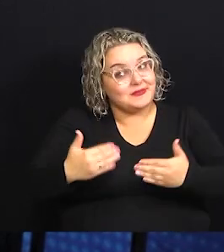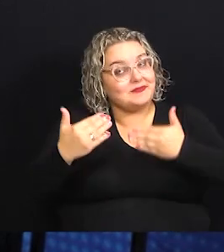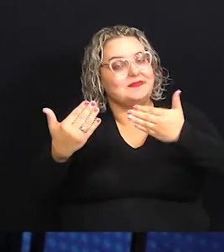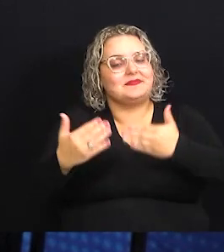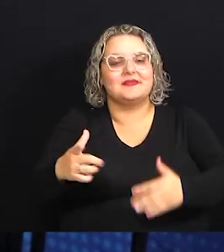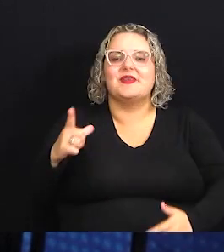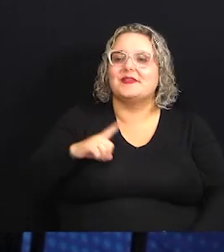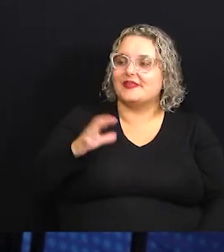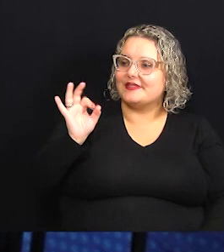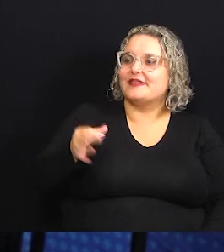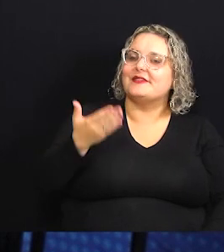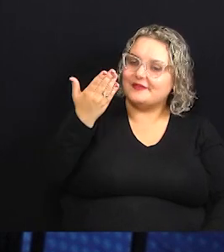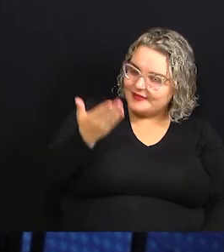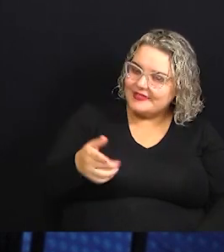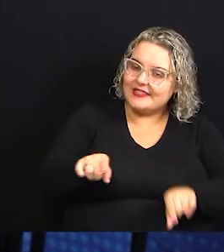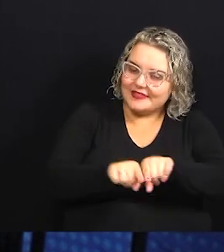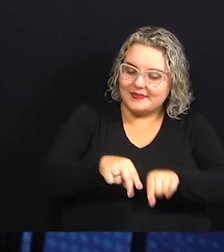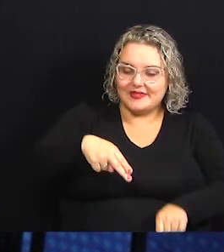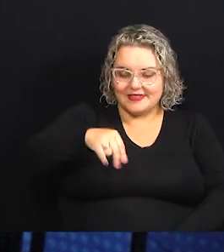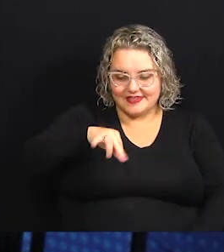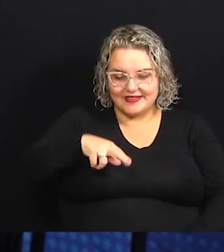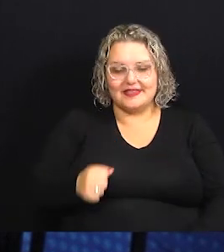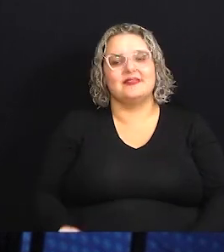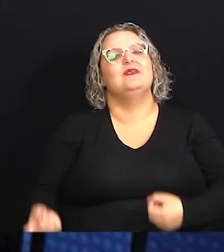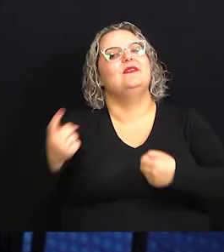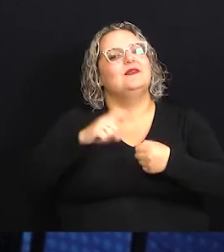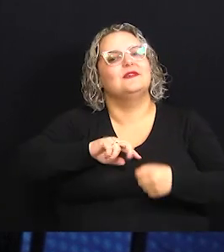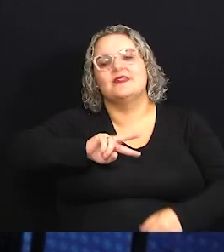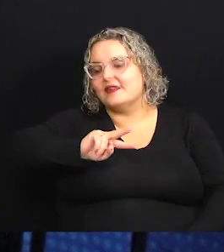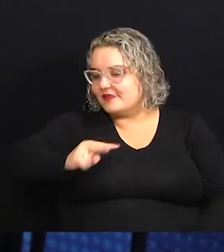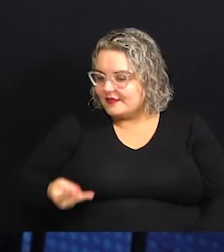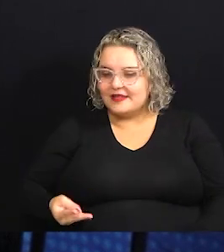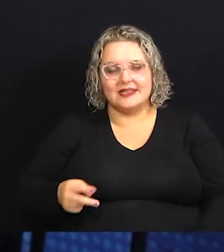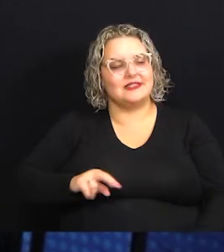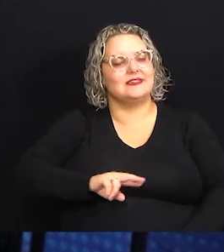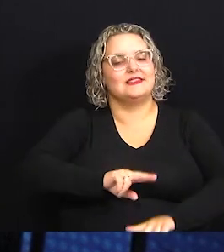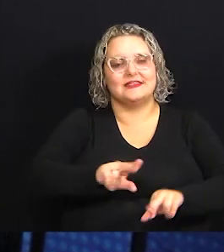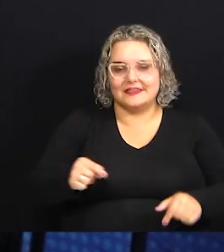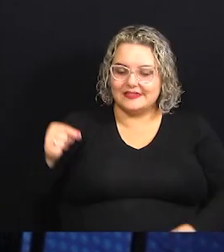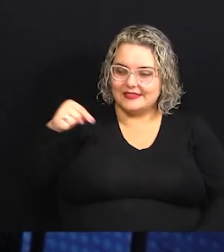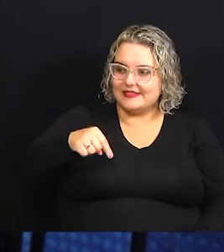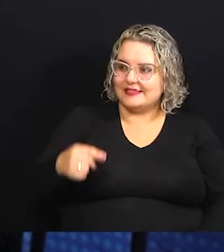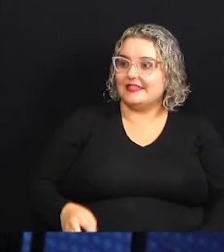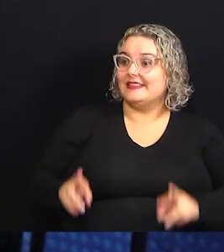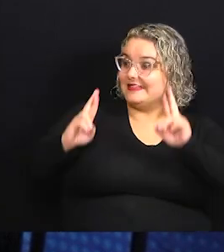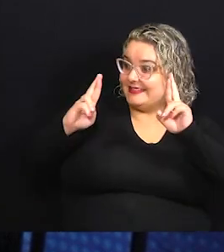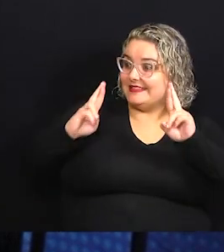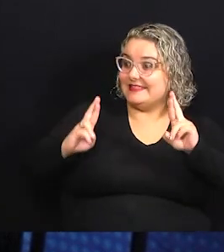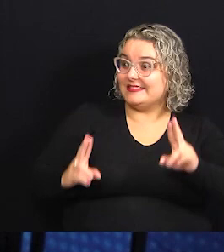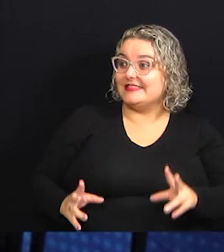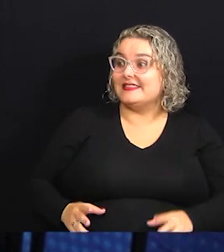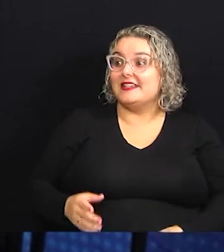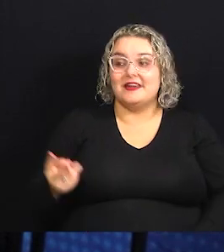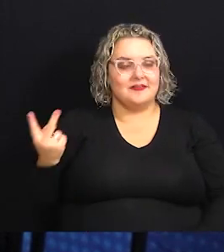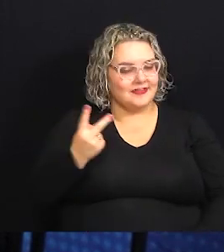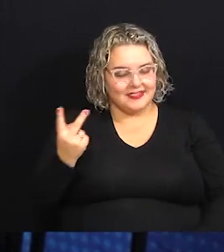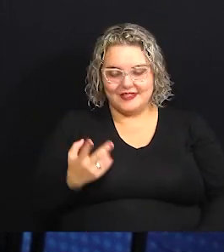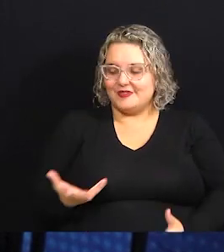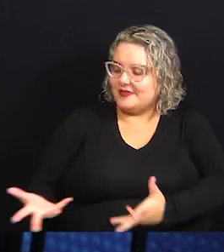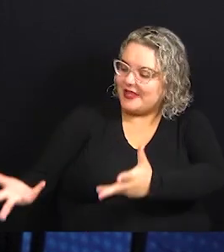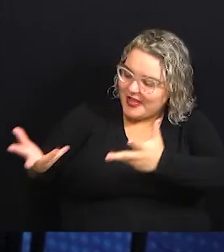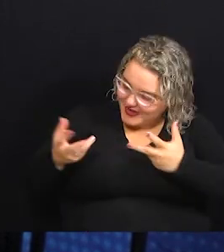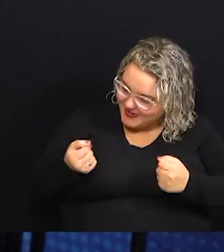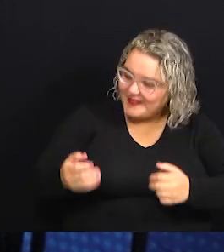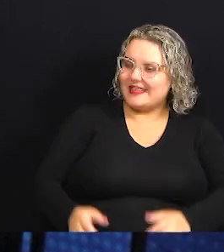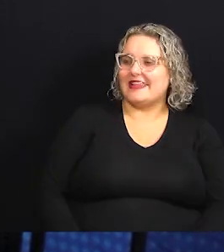que você e a Nina vão voltar várias e várias vezes aqui no programa. Tá super vocês duas,